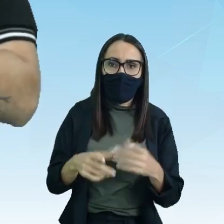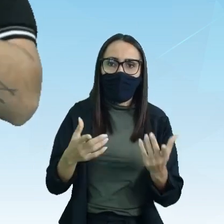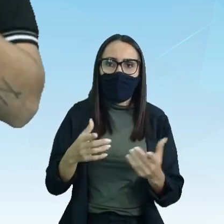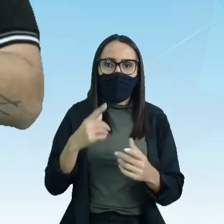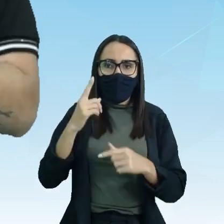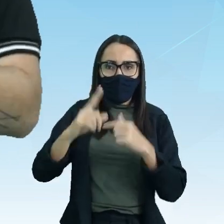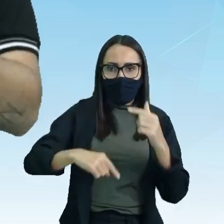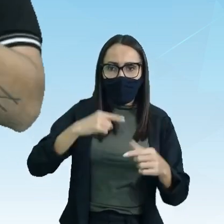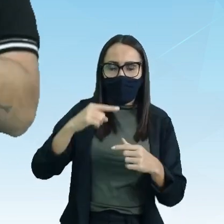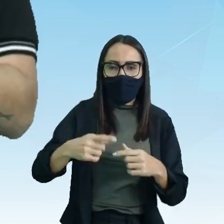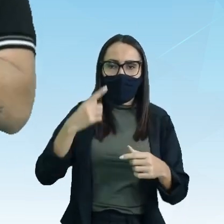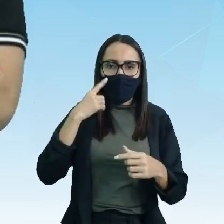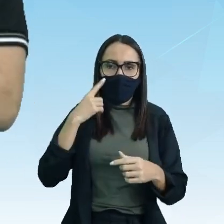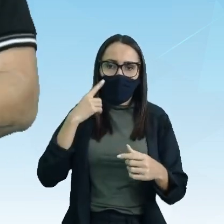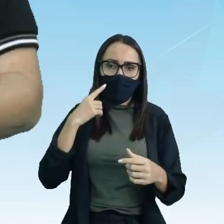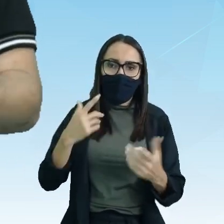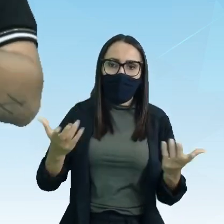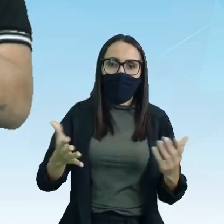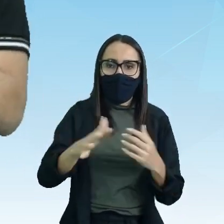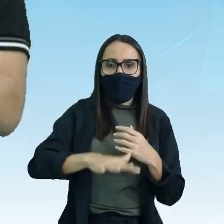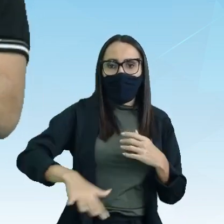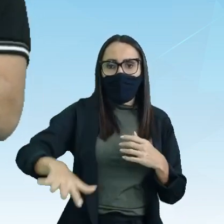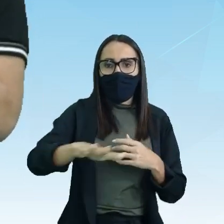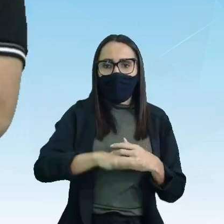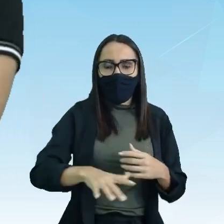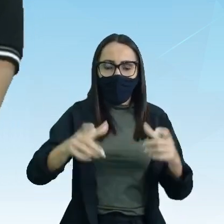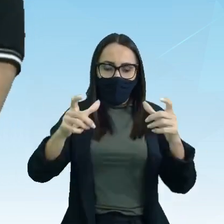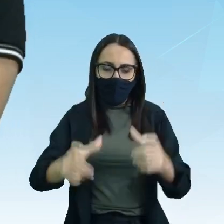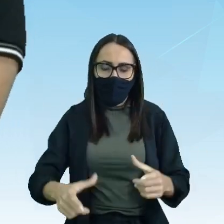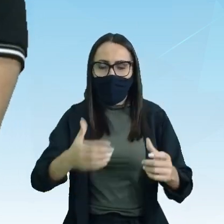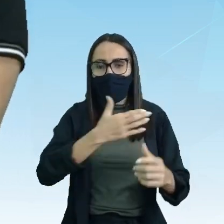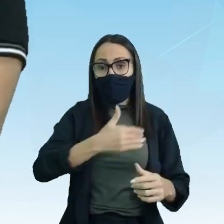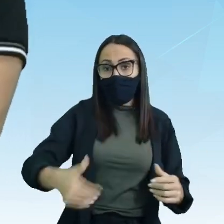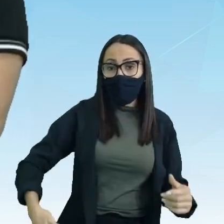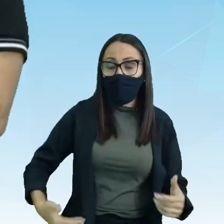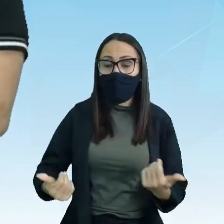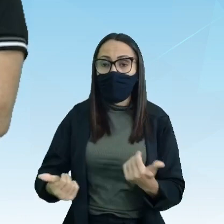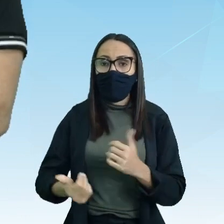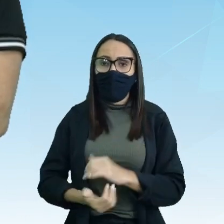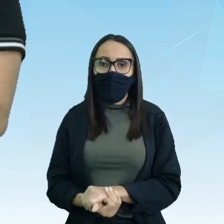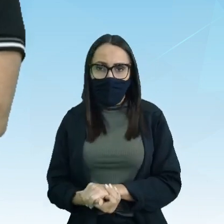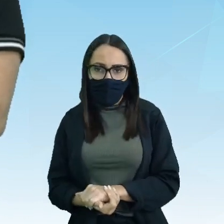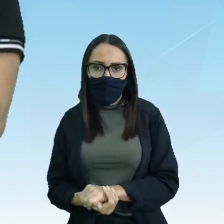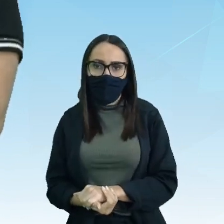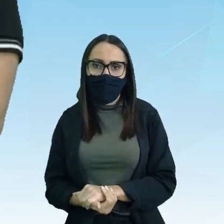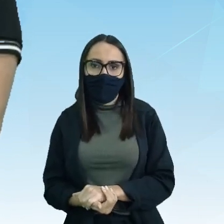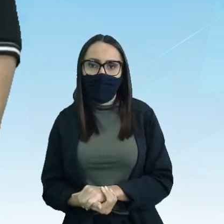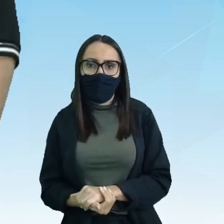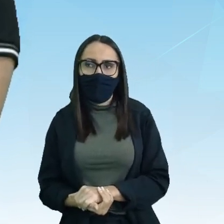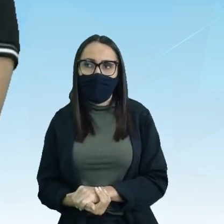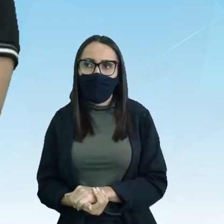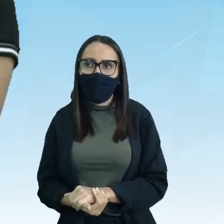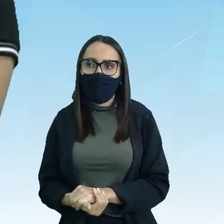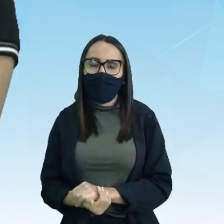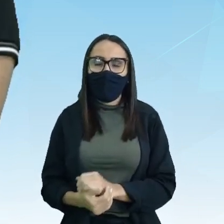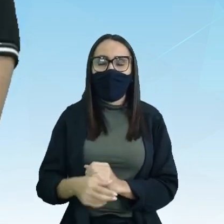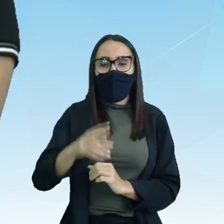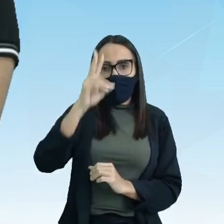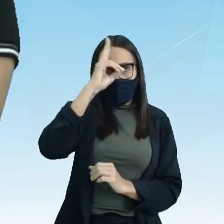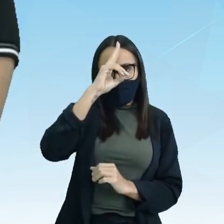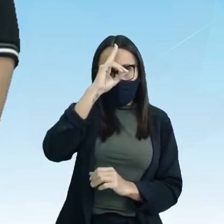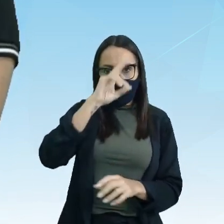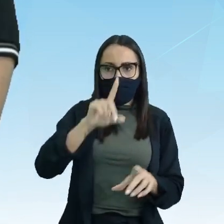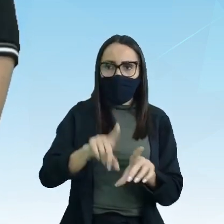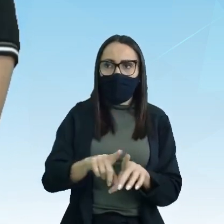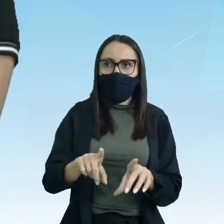público. Então, todas essas questões precisam ser levadas em consideração na hora de fazer uma análise, né? E lembrar também